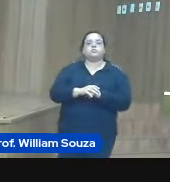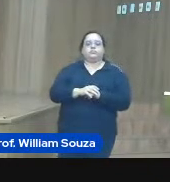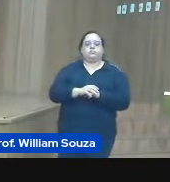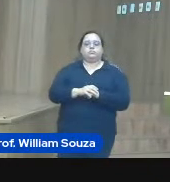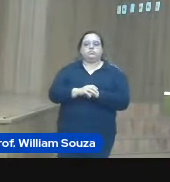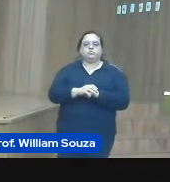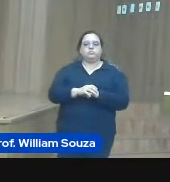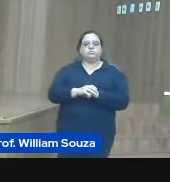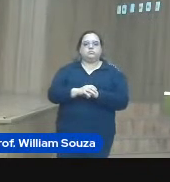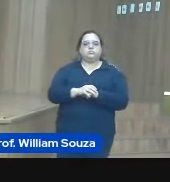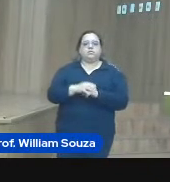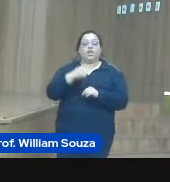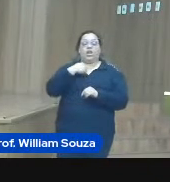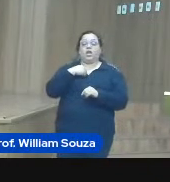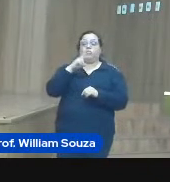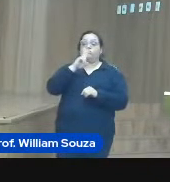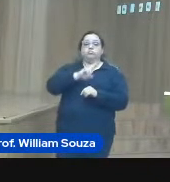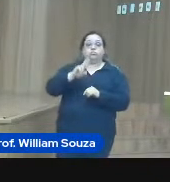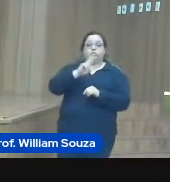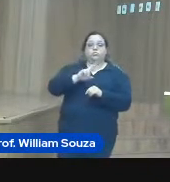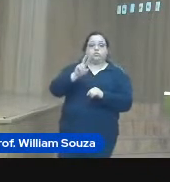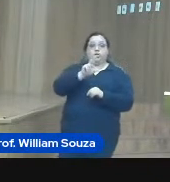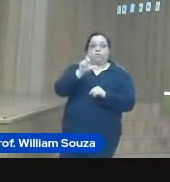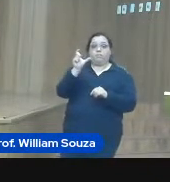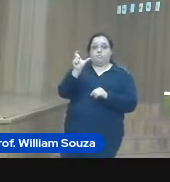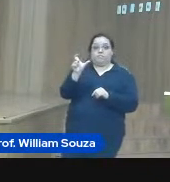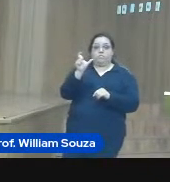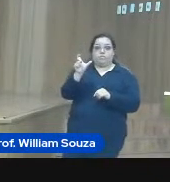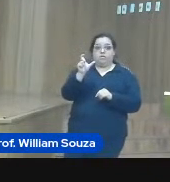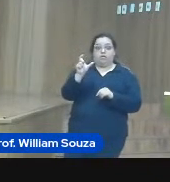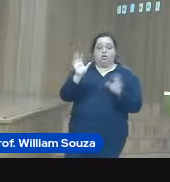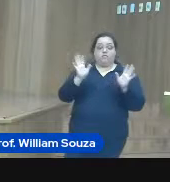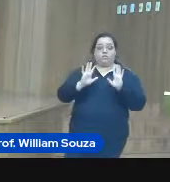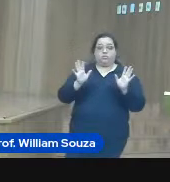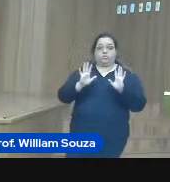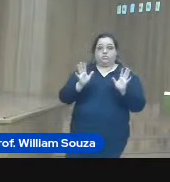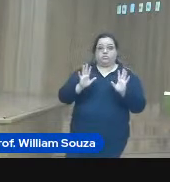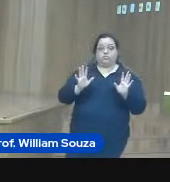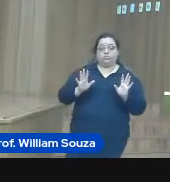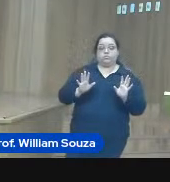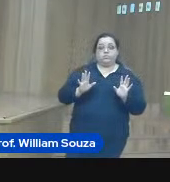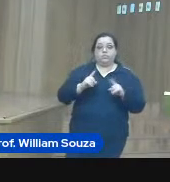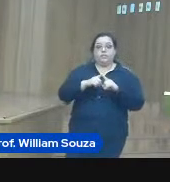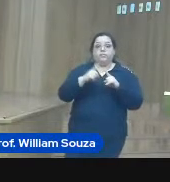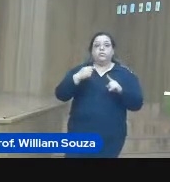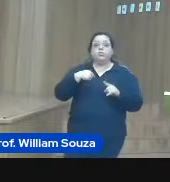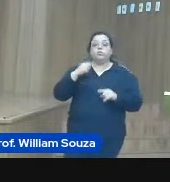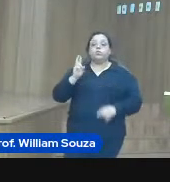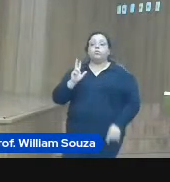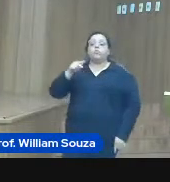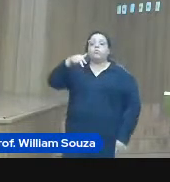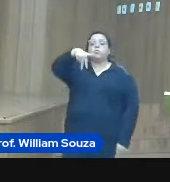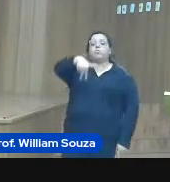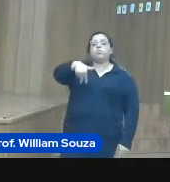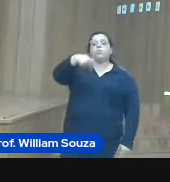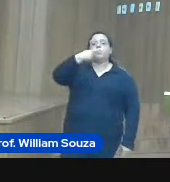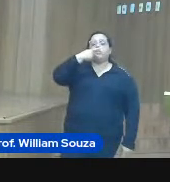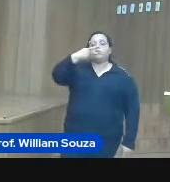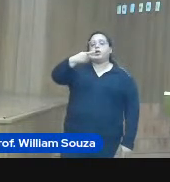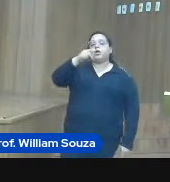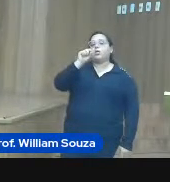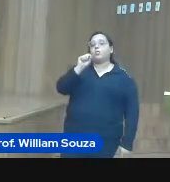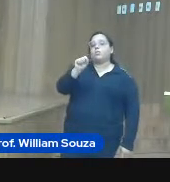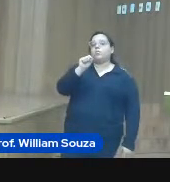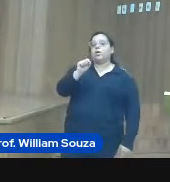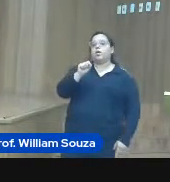apesar de eu não ter usado a palavra em nenhum momento. Mas o que eu estou fazendo aqui é uma grande